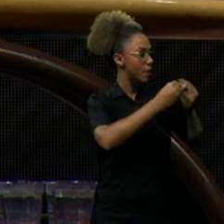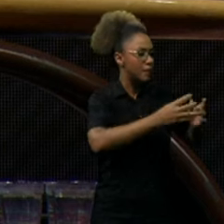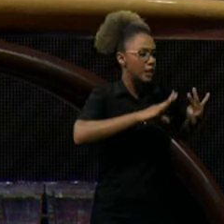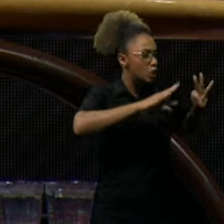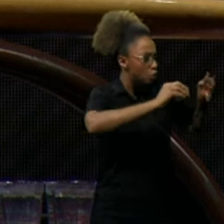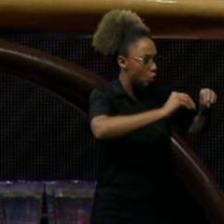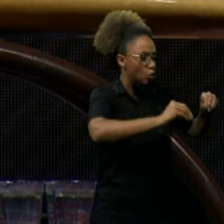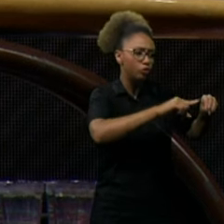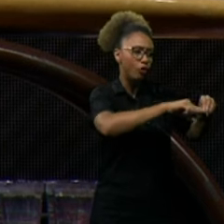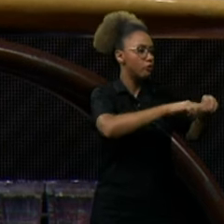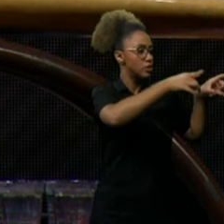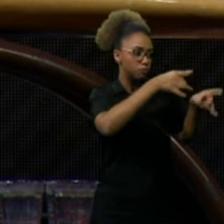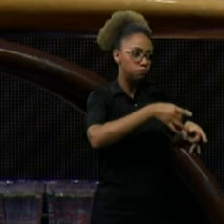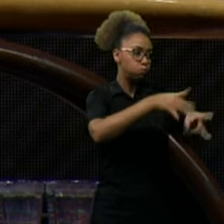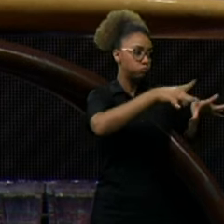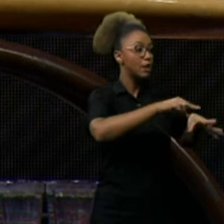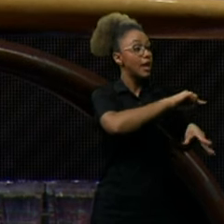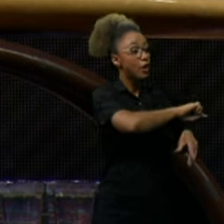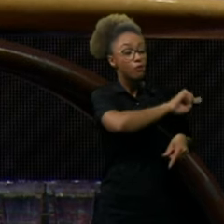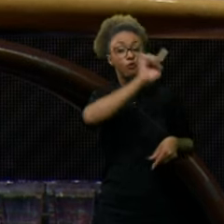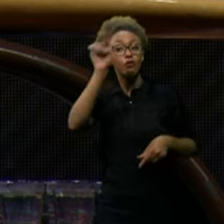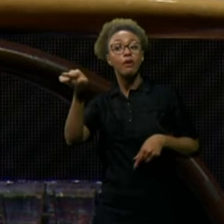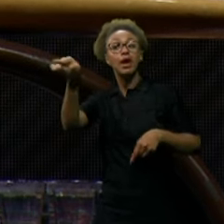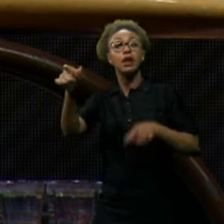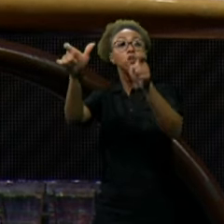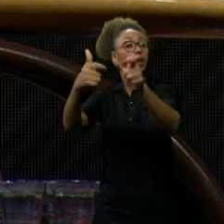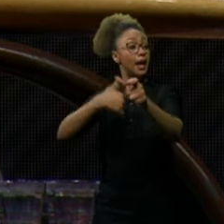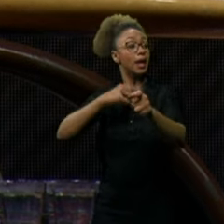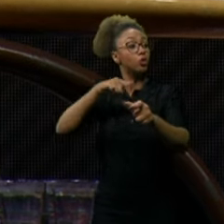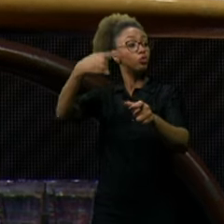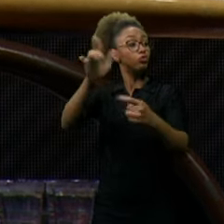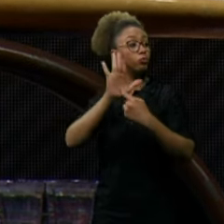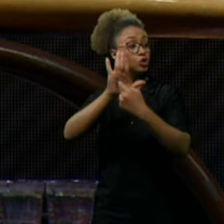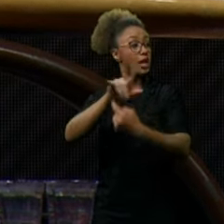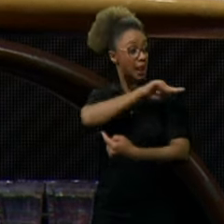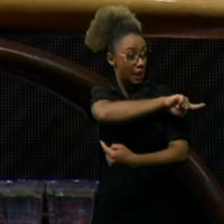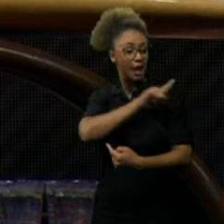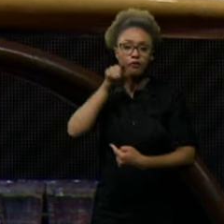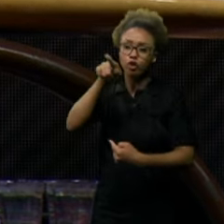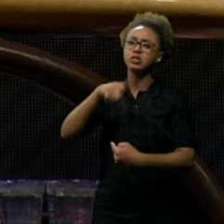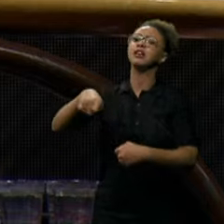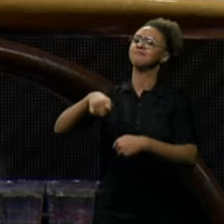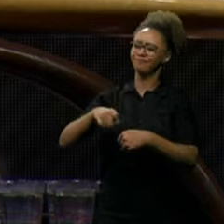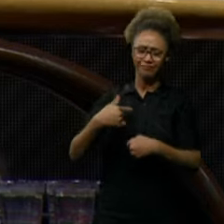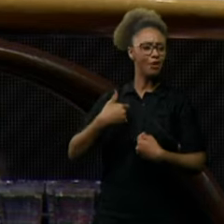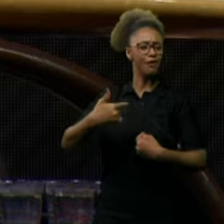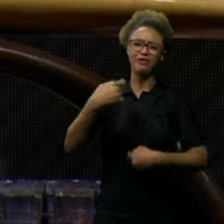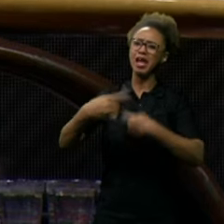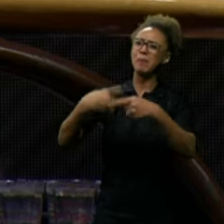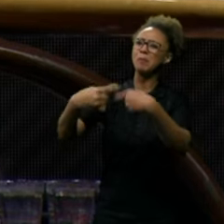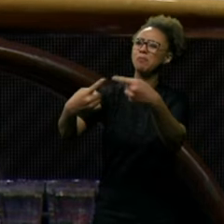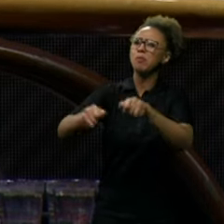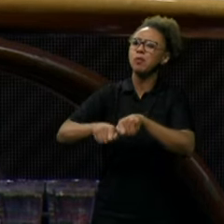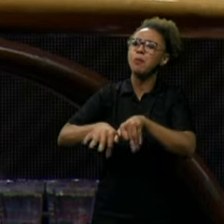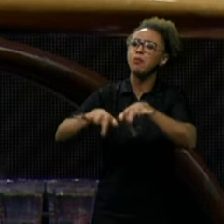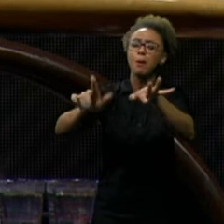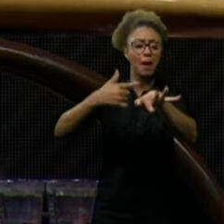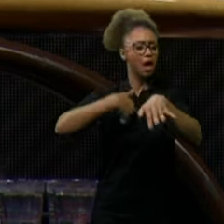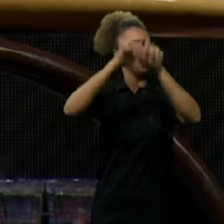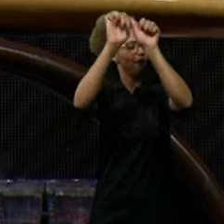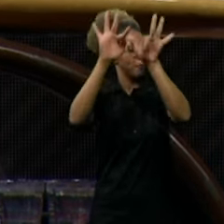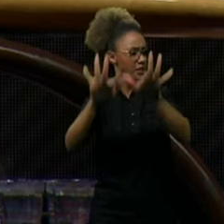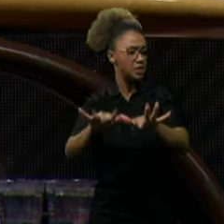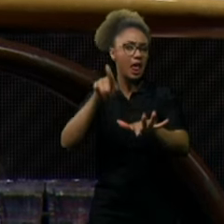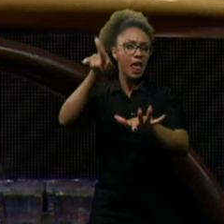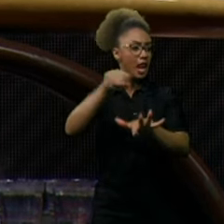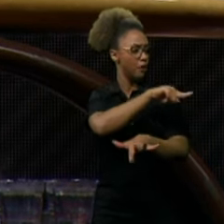da casa de teu pai para a terra em que eu te mostrarei e farei de ti uma grande nação e te abençoarei e te